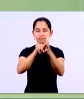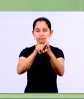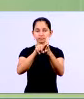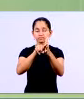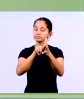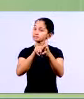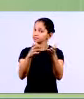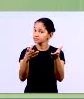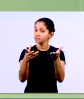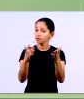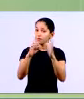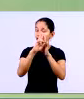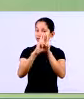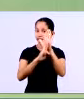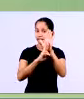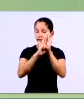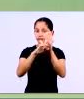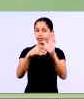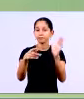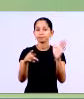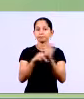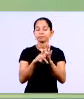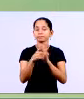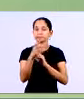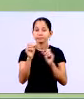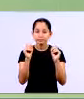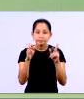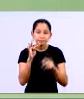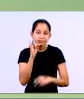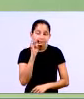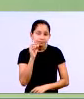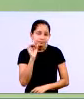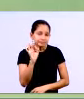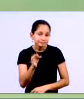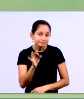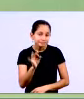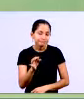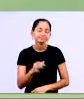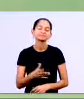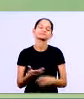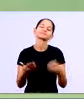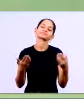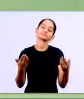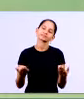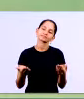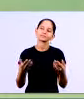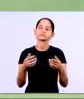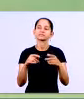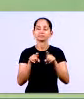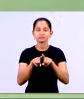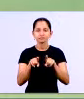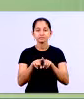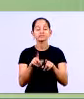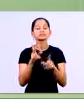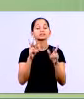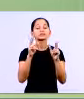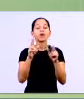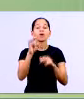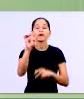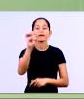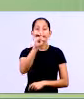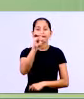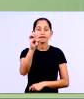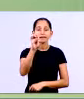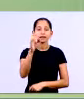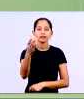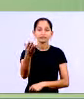hífen. Essa é a regra para o hífen, certo, professora Tayane? Certo. E em se tratando de vem? Vogais iguais, né?